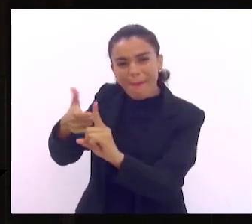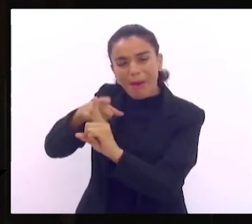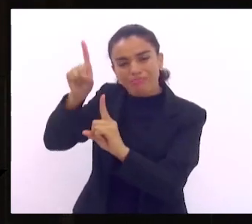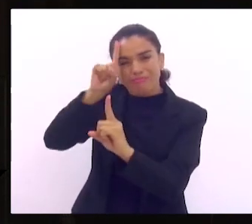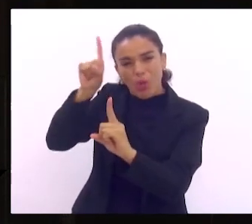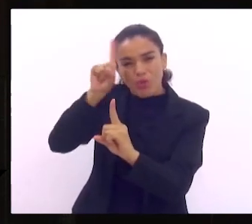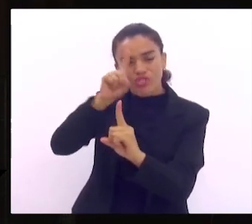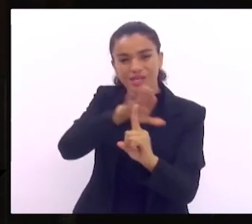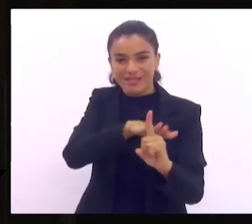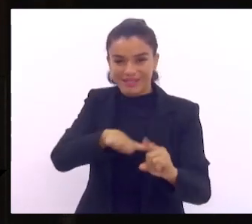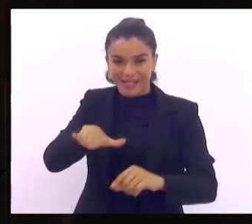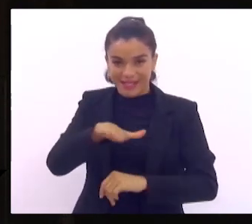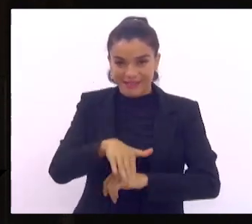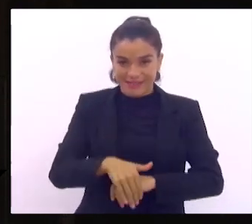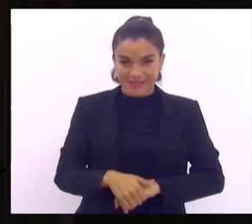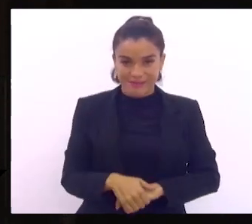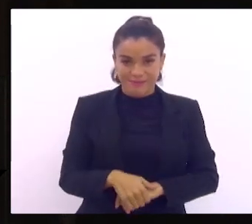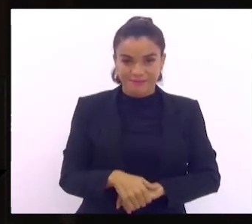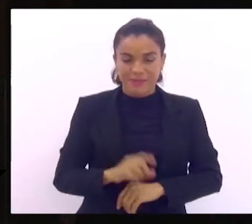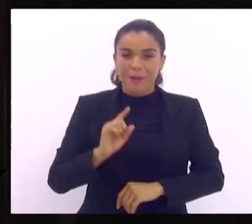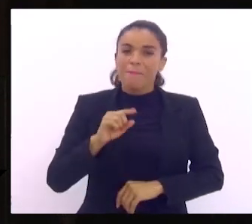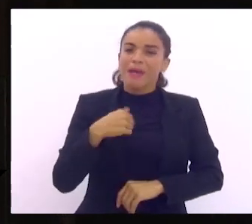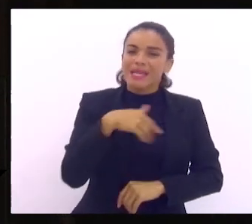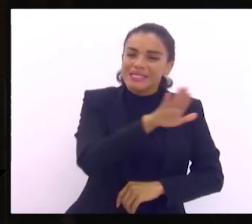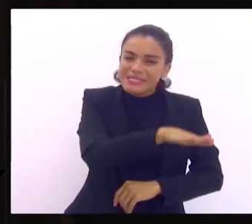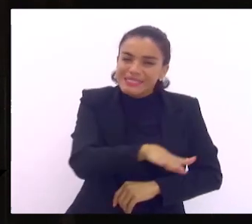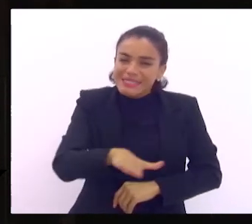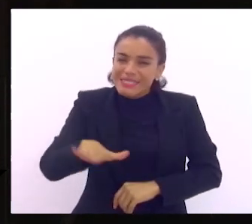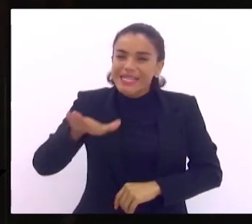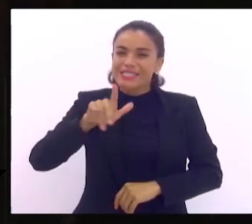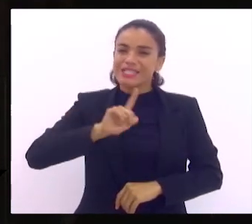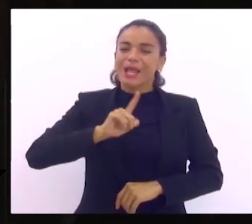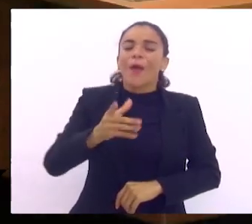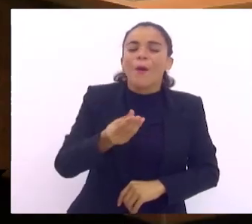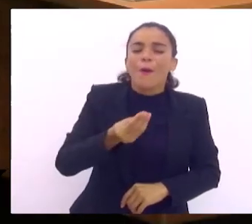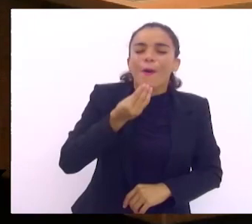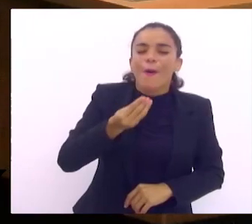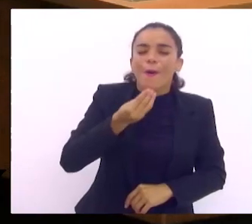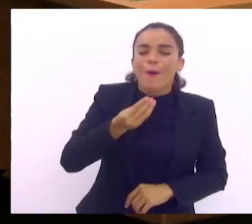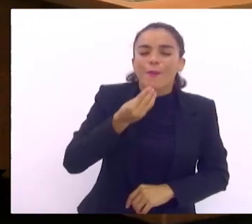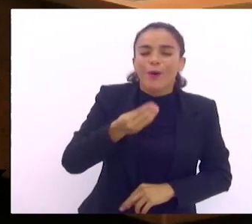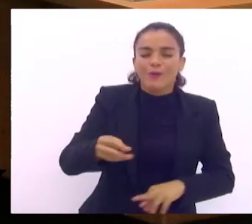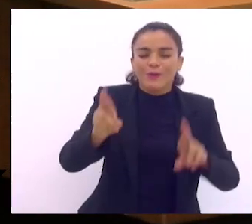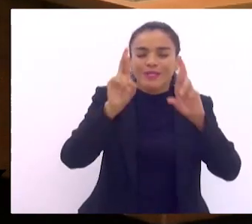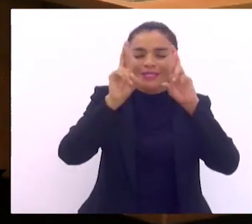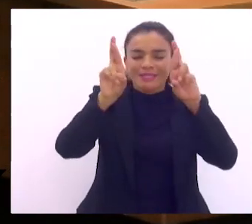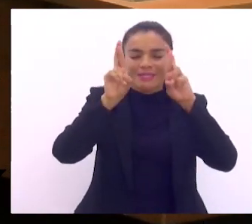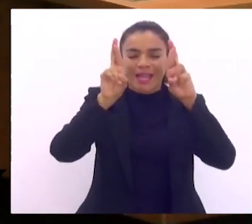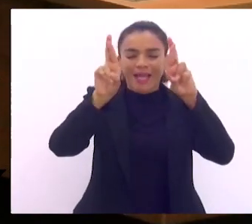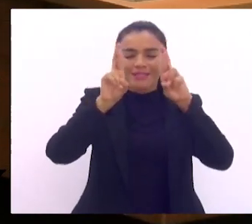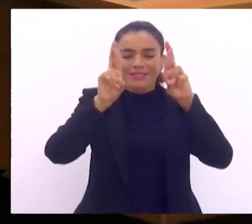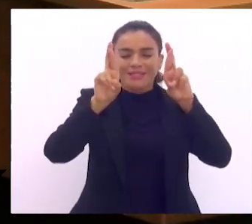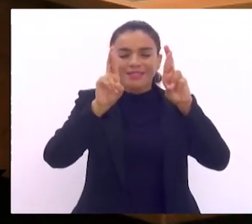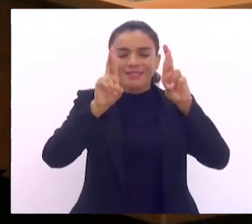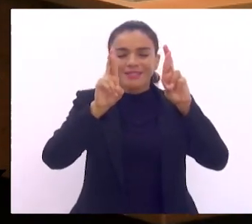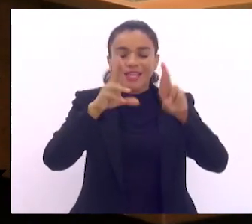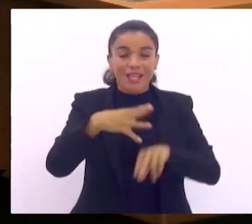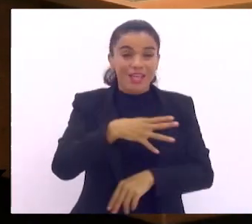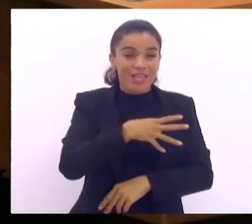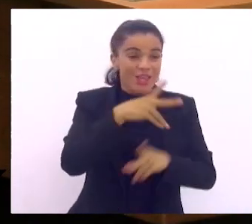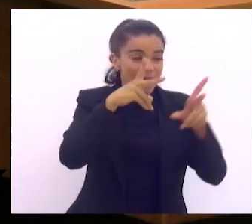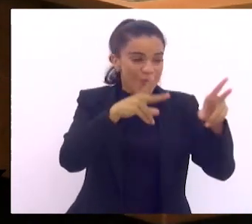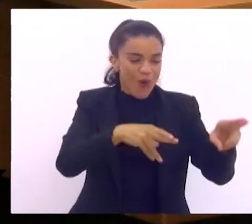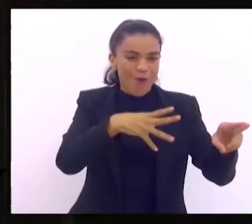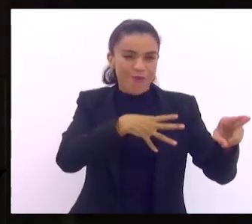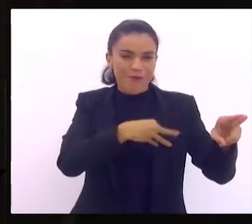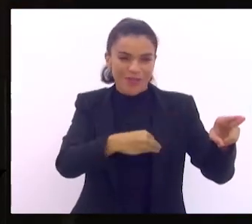as nossas crianças, para que as nossas crianças tenham a oportunidade que o filho do